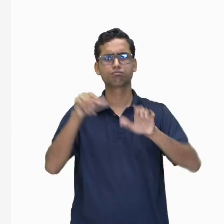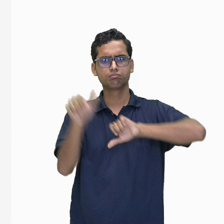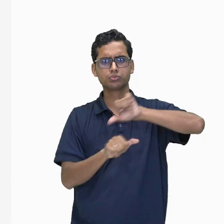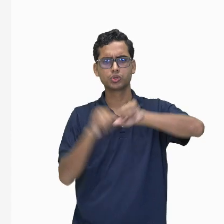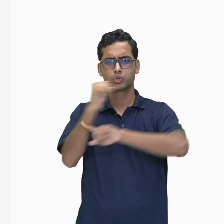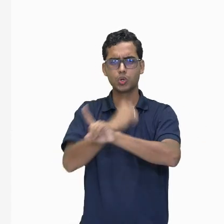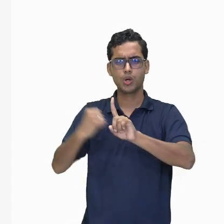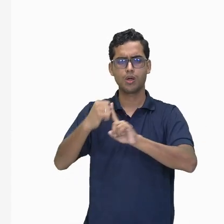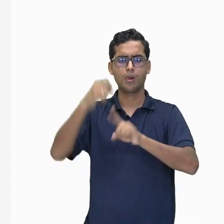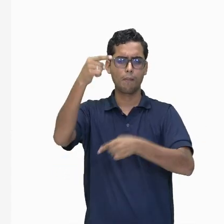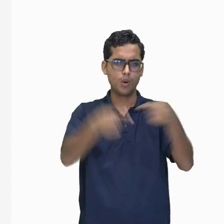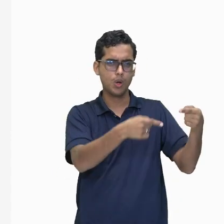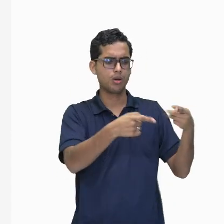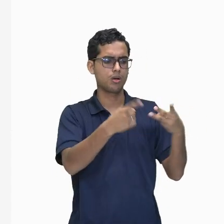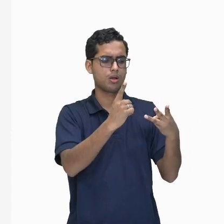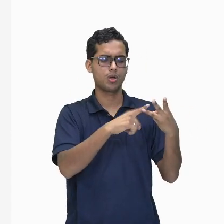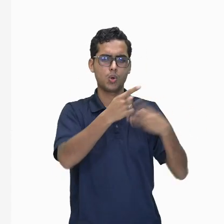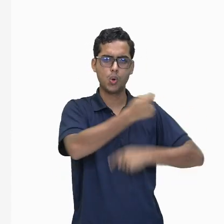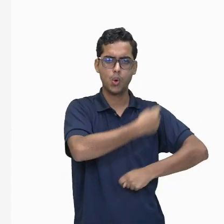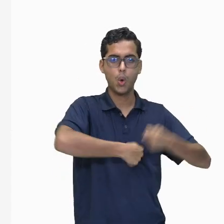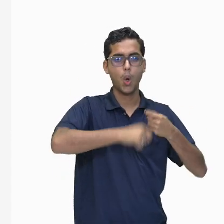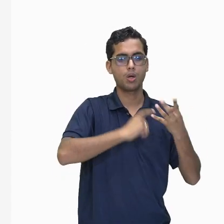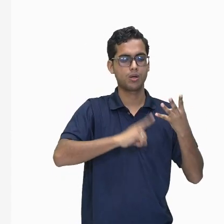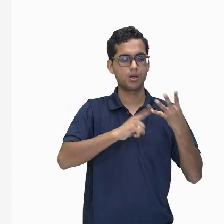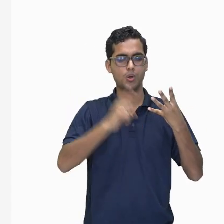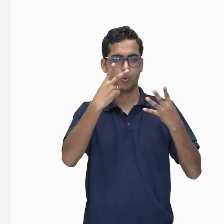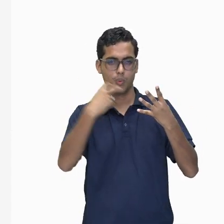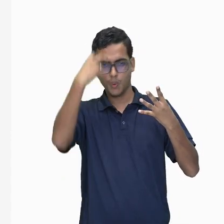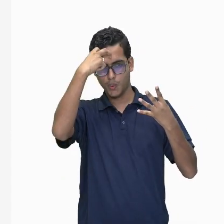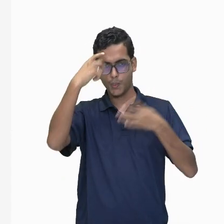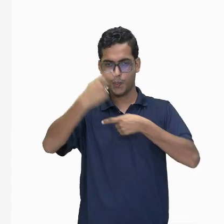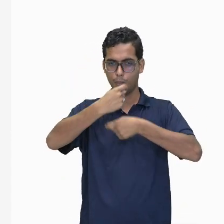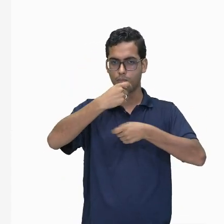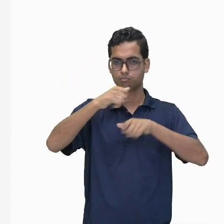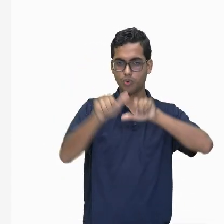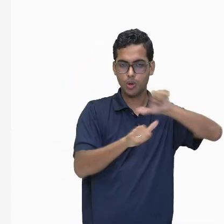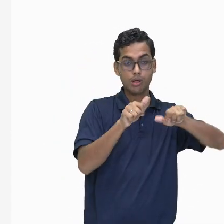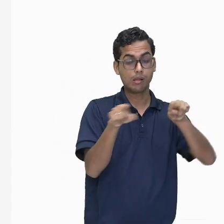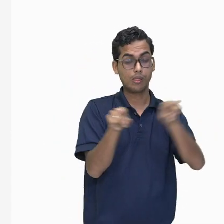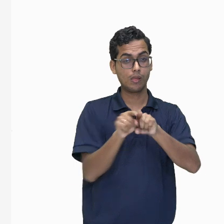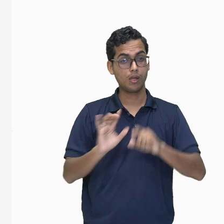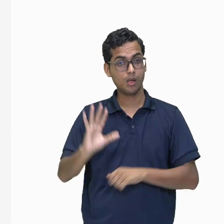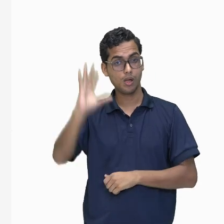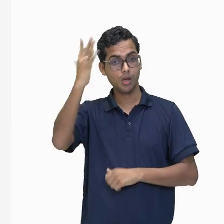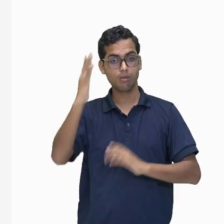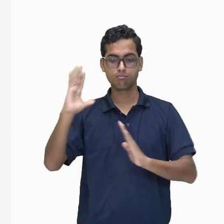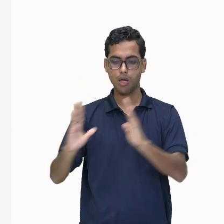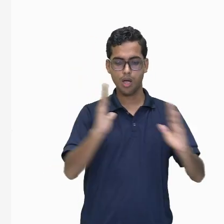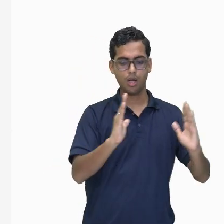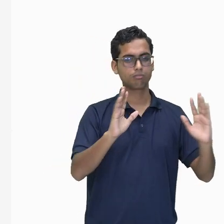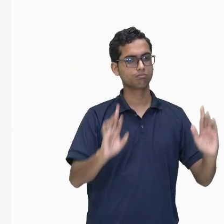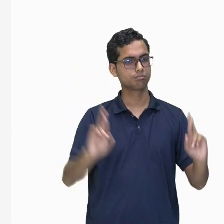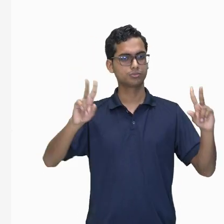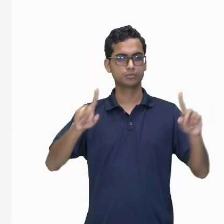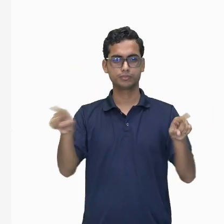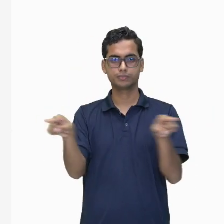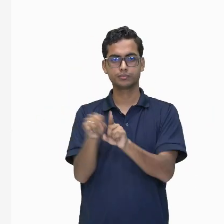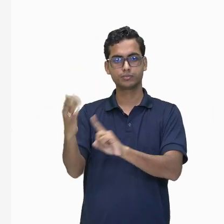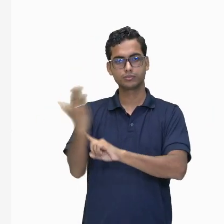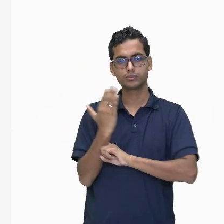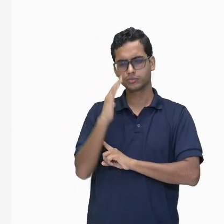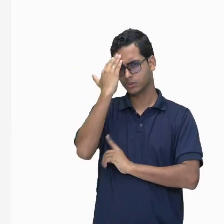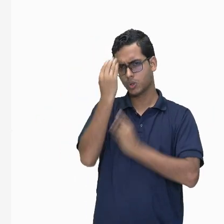políticas, econômicas e culturais que ocorreram em diferentes períodos. Ele nos ajuda a entender como o